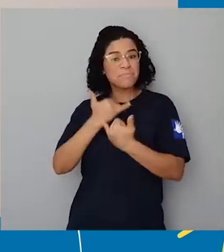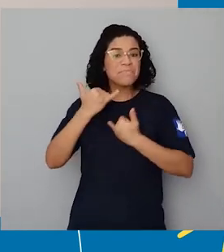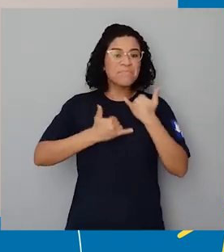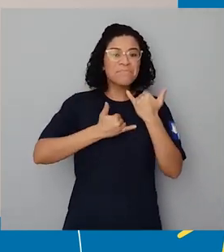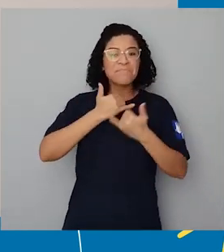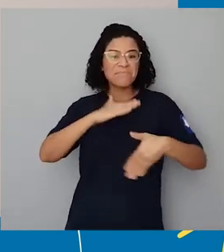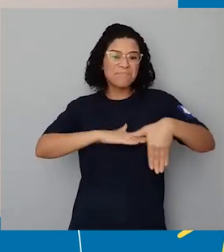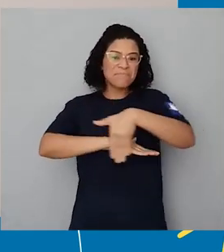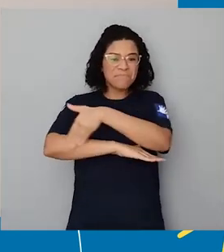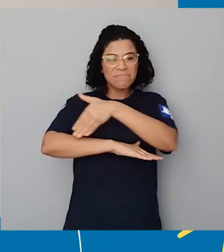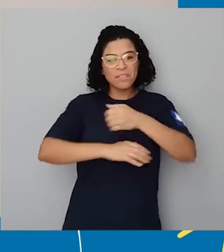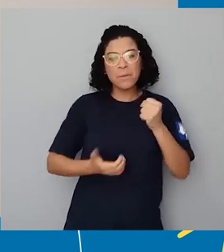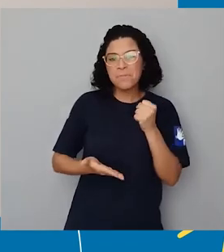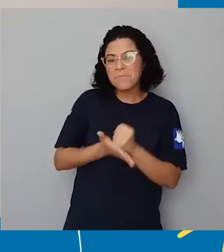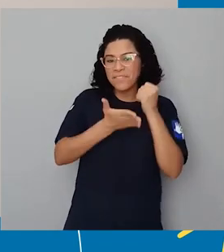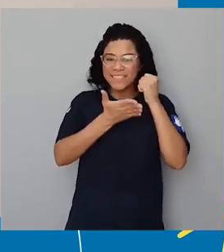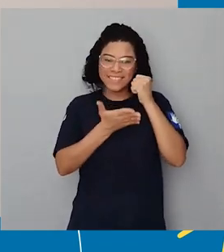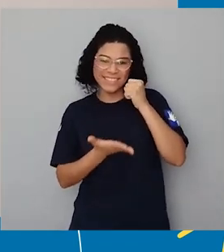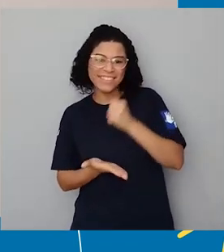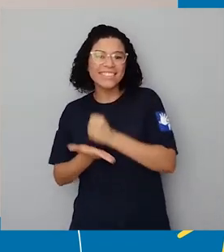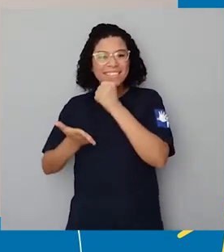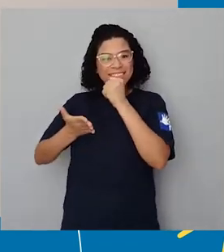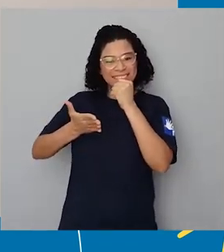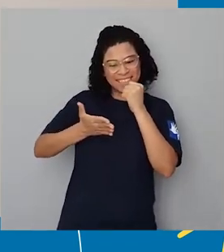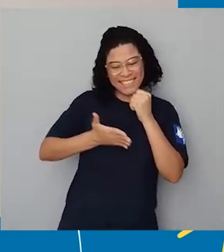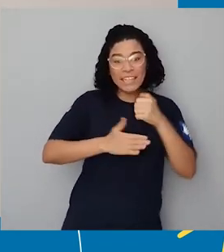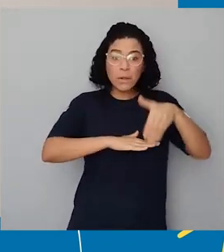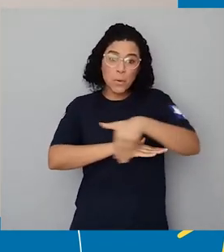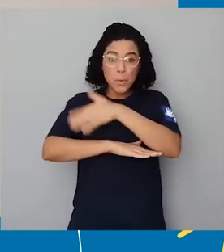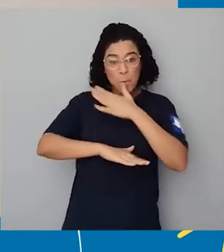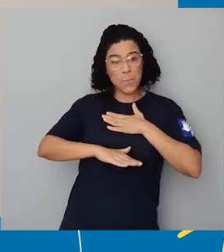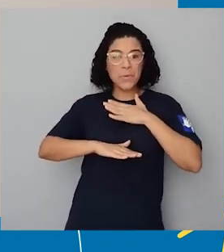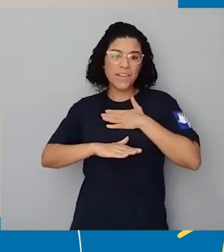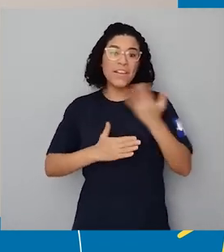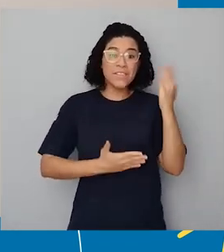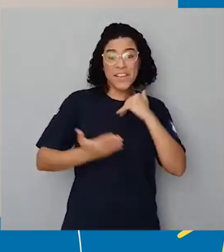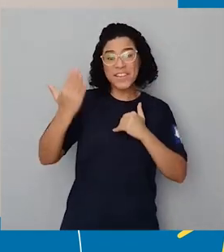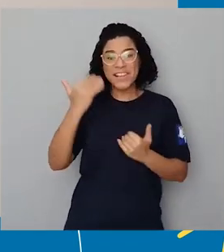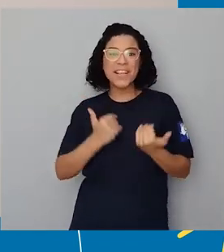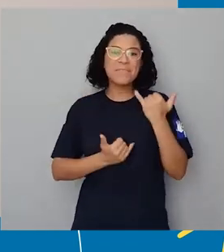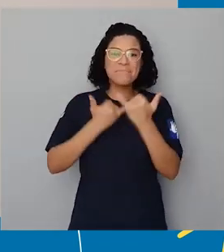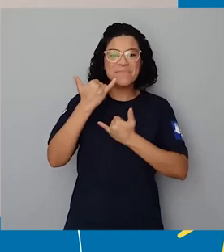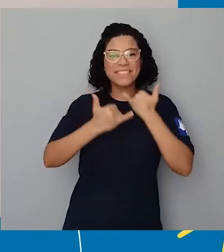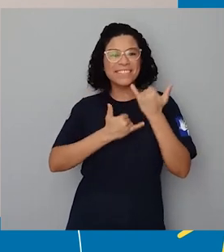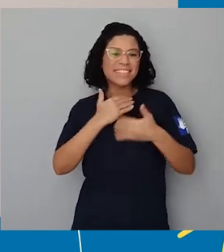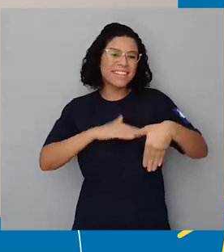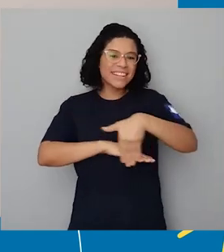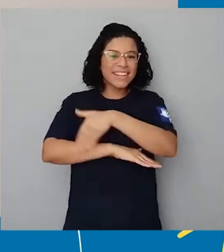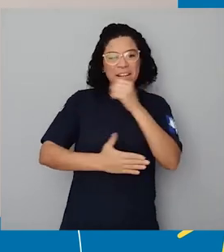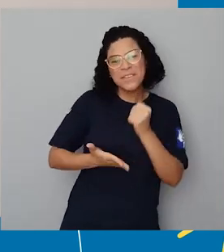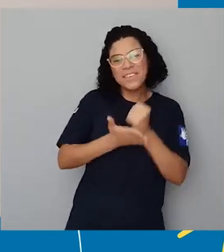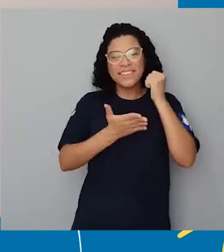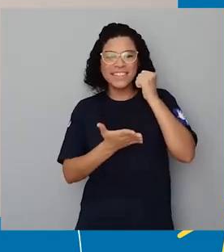de peteca amarelinha, meia, meia lua, se essa rua fosse minha. Vem brincar na rua de